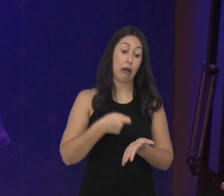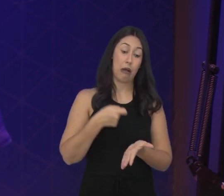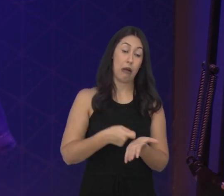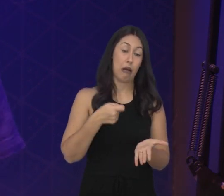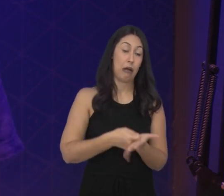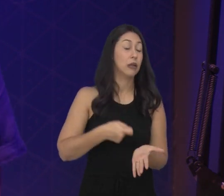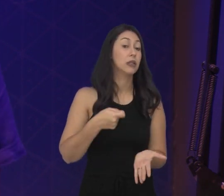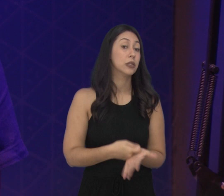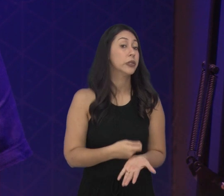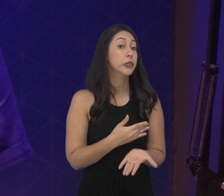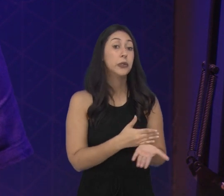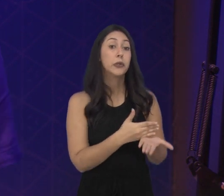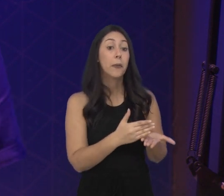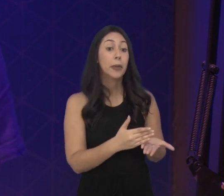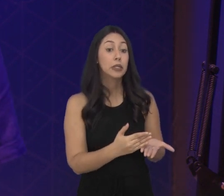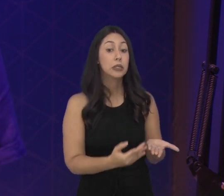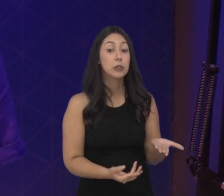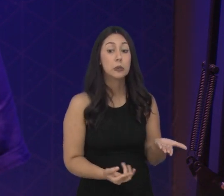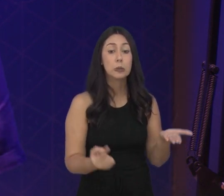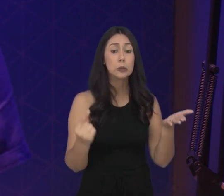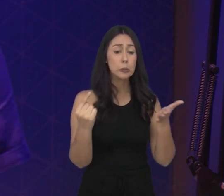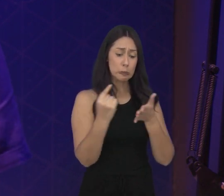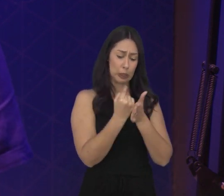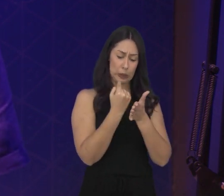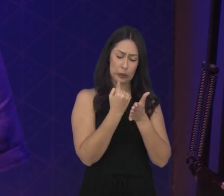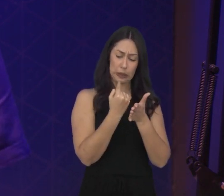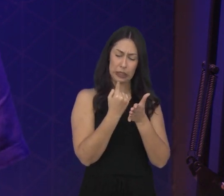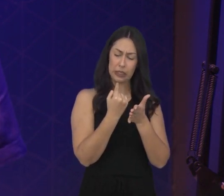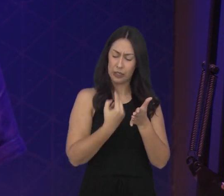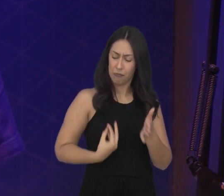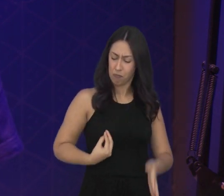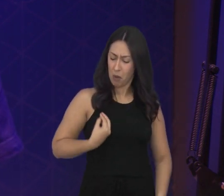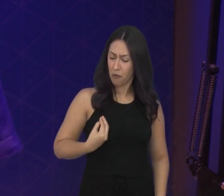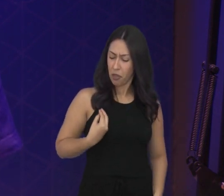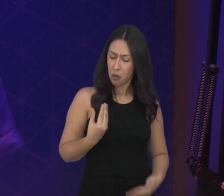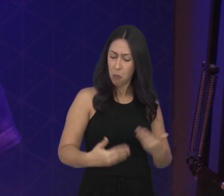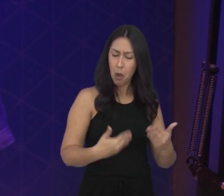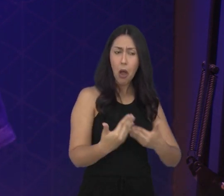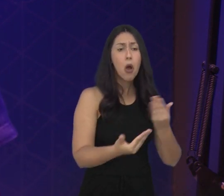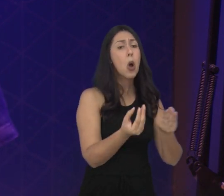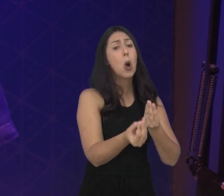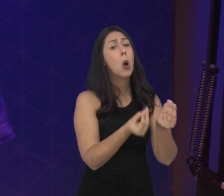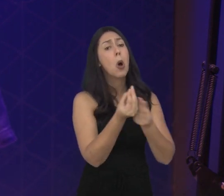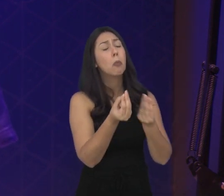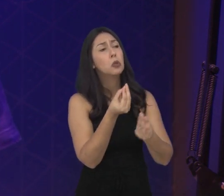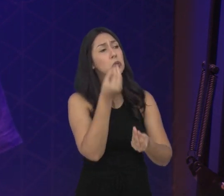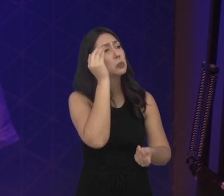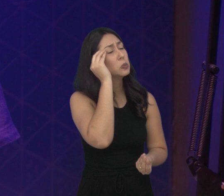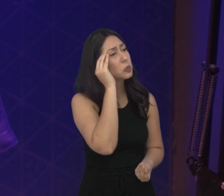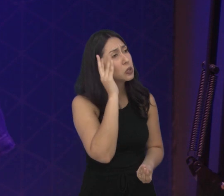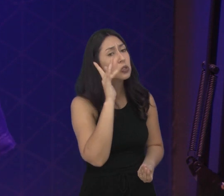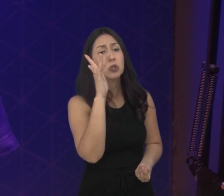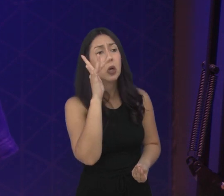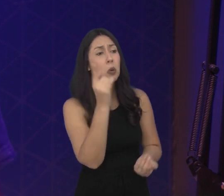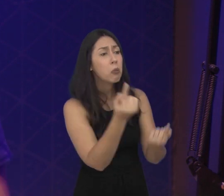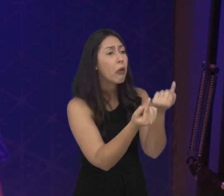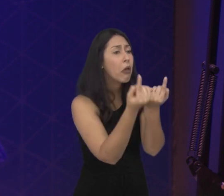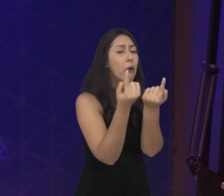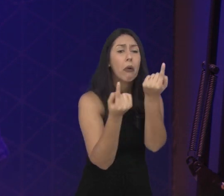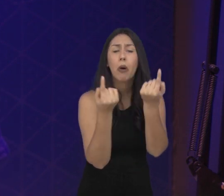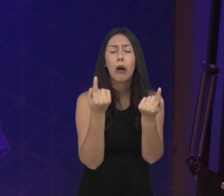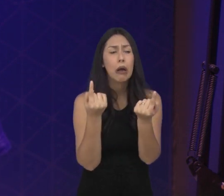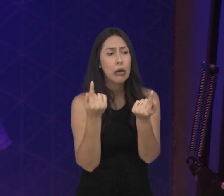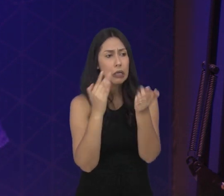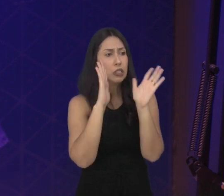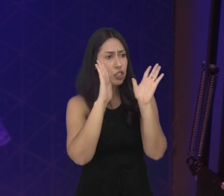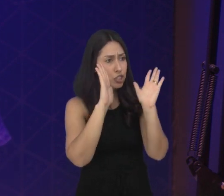cobrança interna, você começa a se questionar para onde é que a sua vida está indo, né? Quais são seus sonhos? Se você está onde